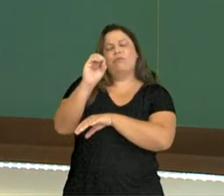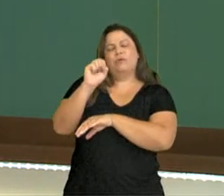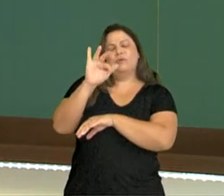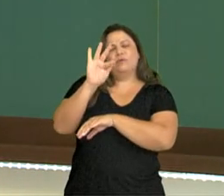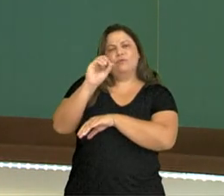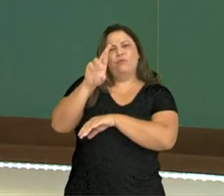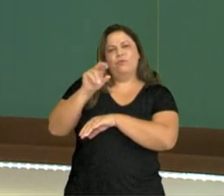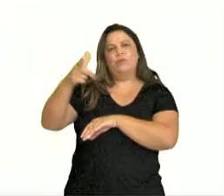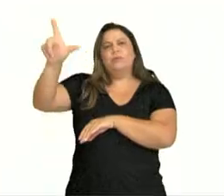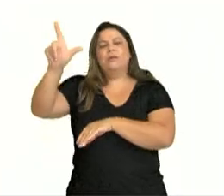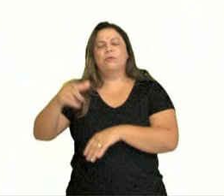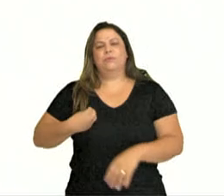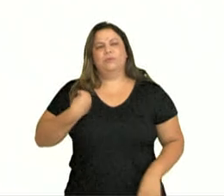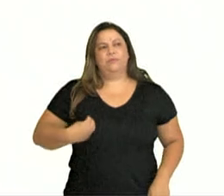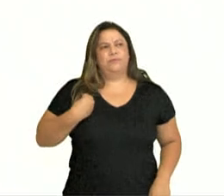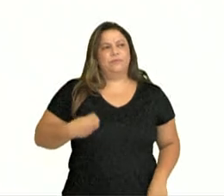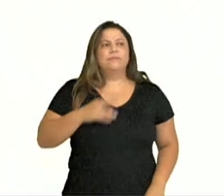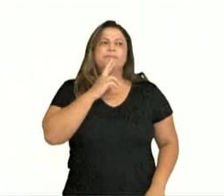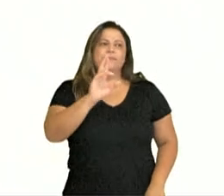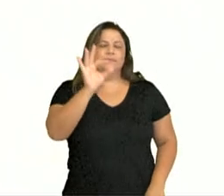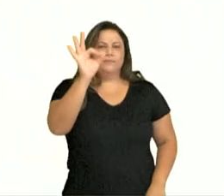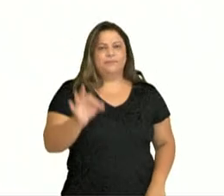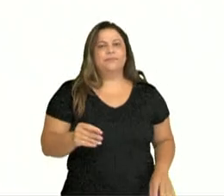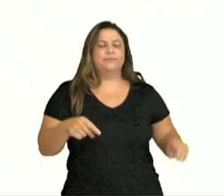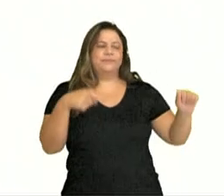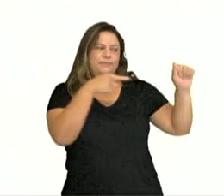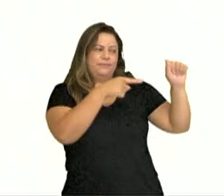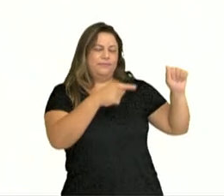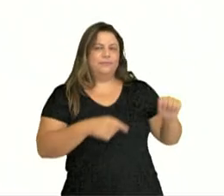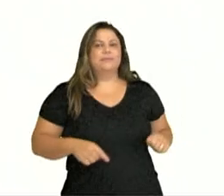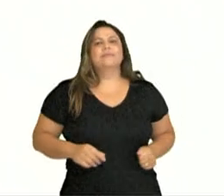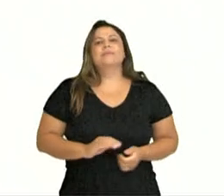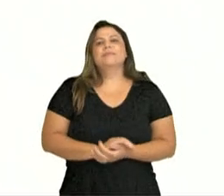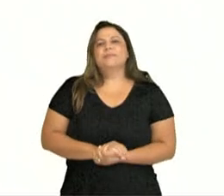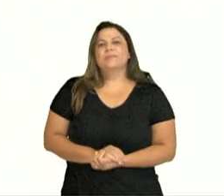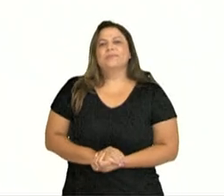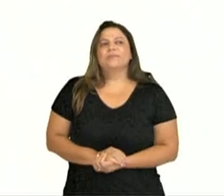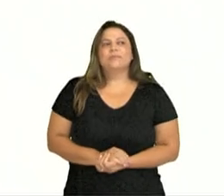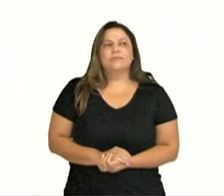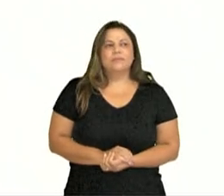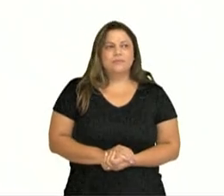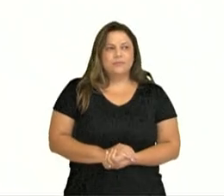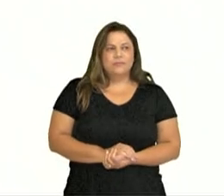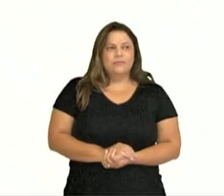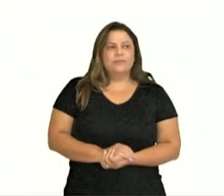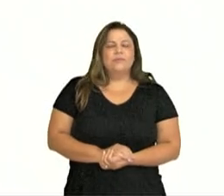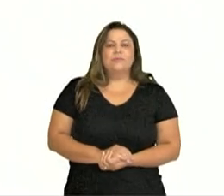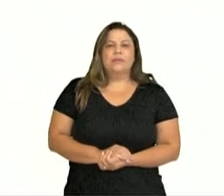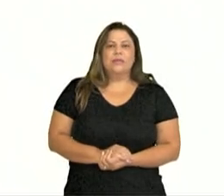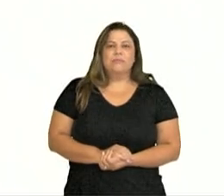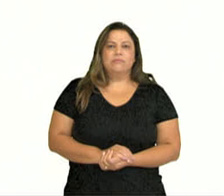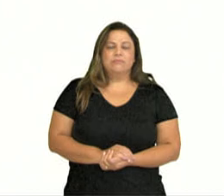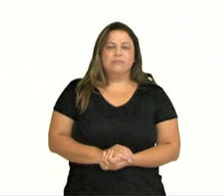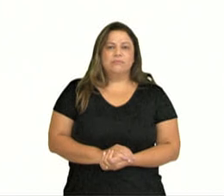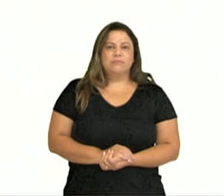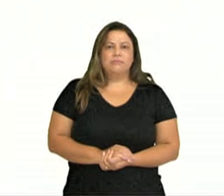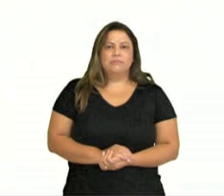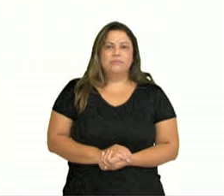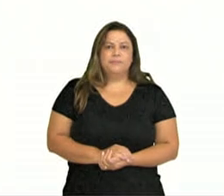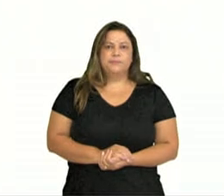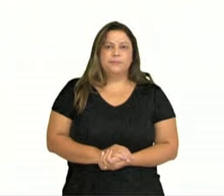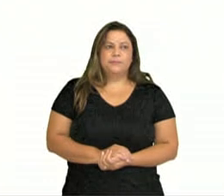vivos. Então, a alternativa correta é a letra A, certo? Fixam tanto nitrogênio quanto gás